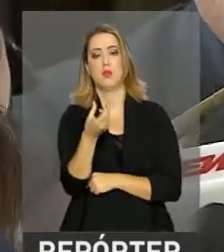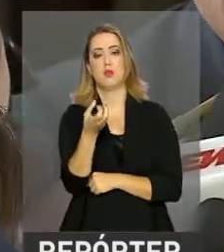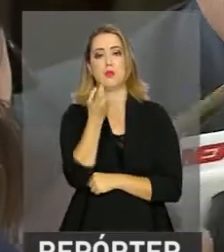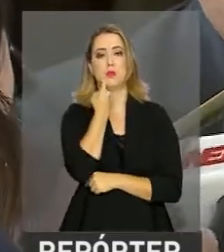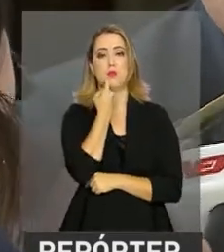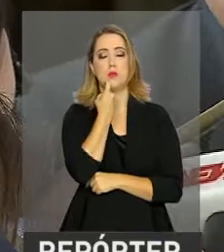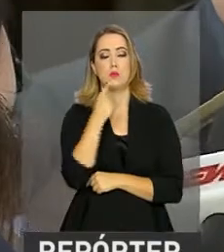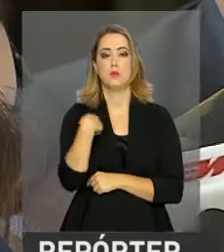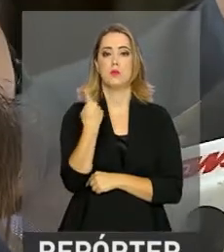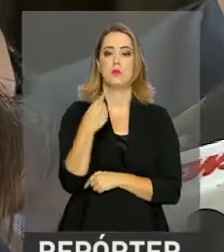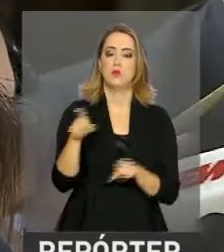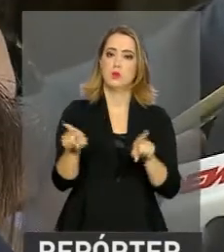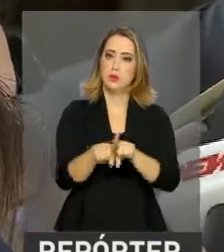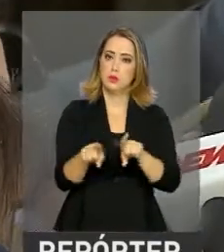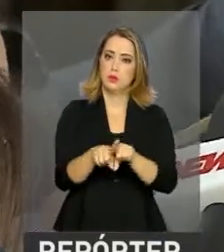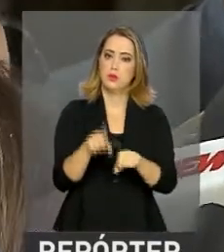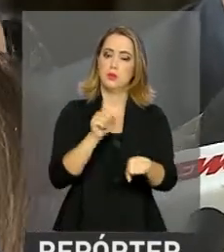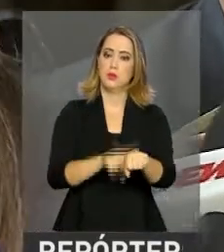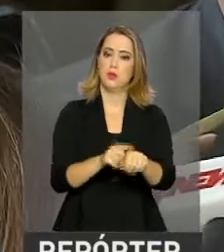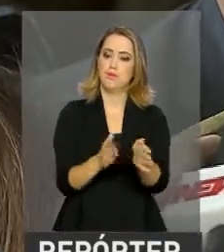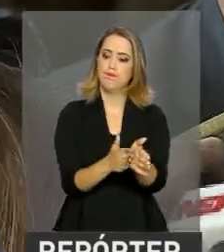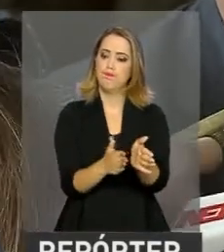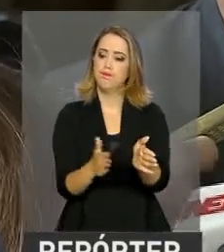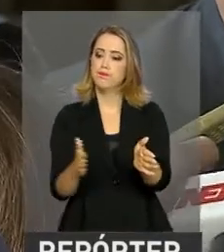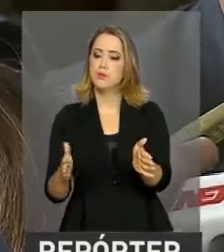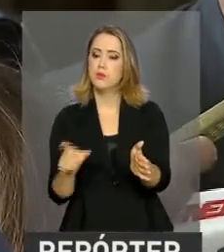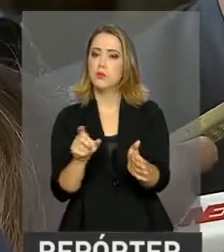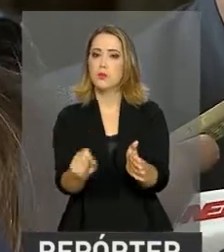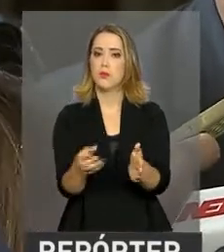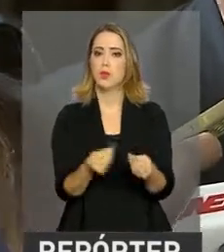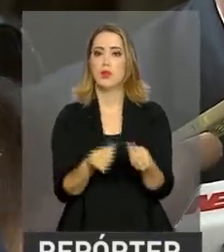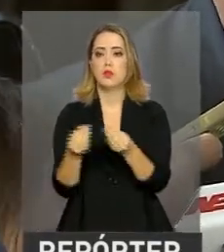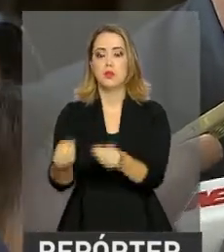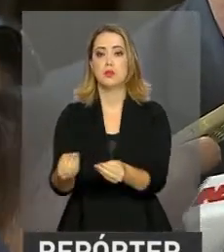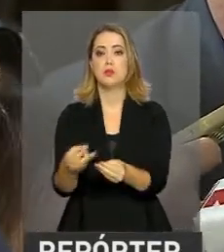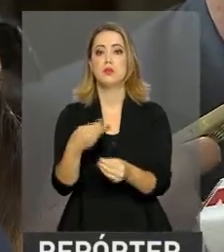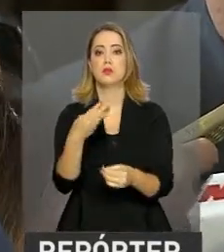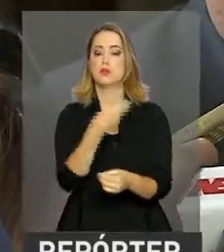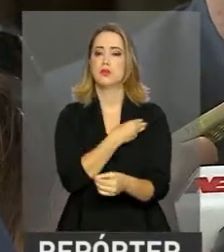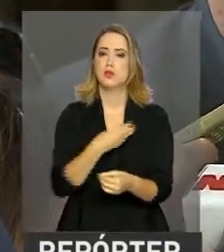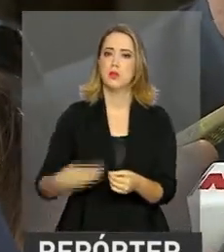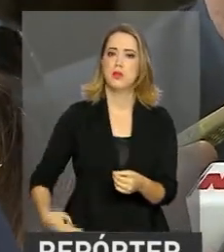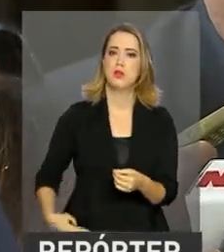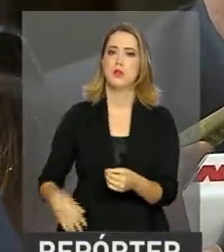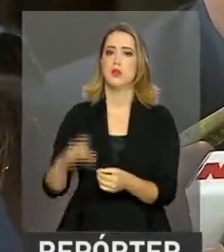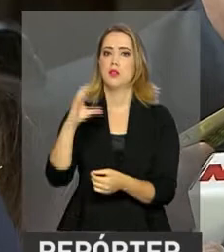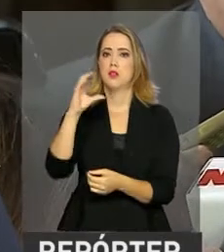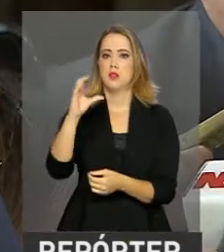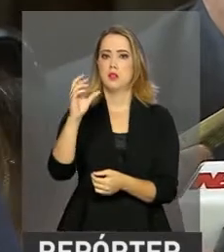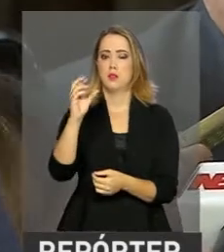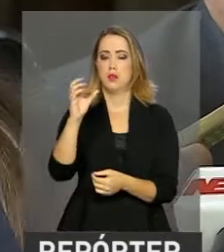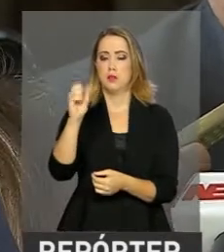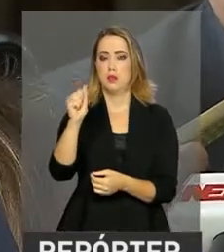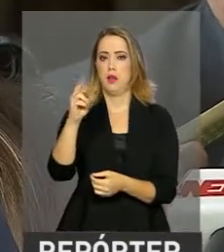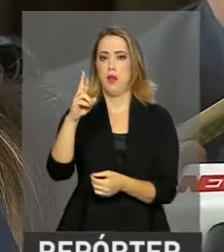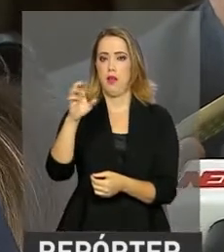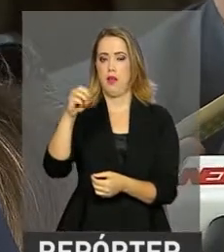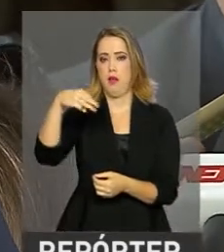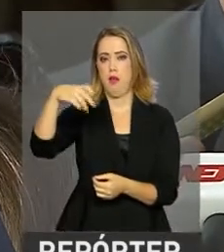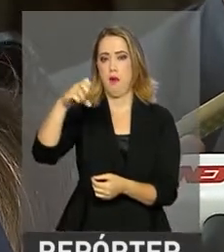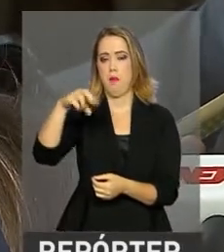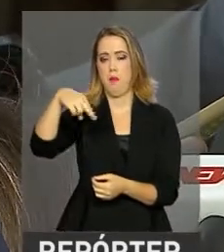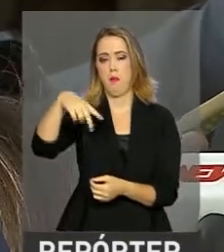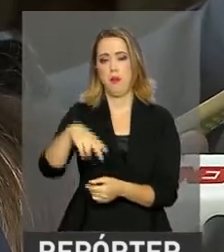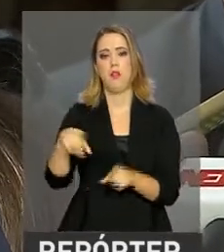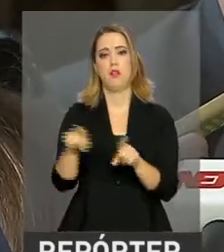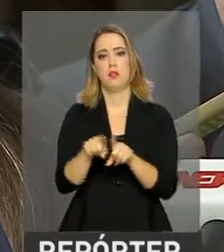também trabalha com prazo, nós estamos entregando a ministra Carmen Lúcia. Eu acho que é um avanço para o Rio de Janeiro extraordinário. O Rio